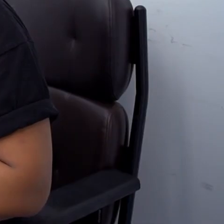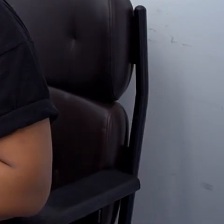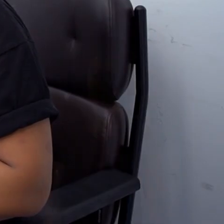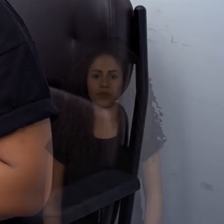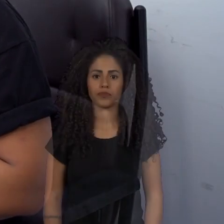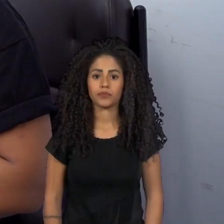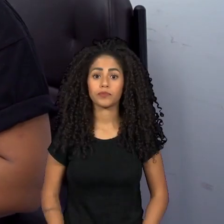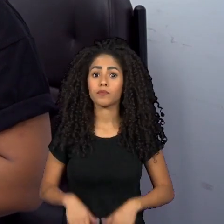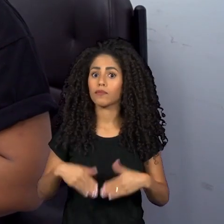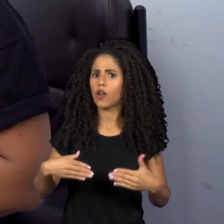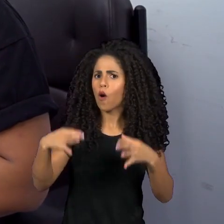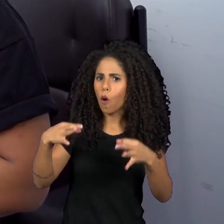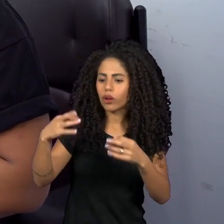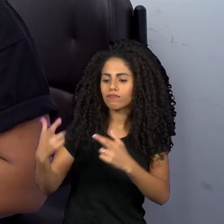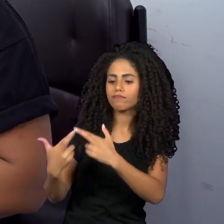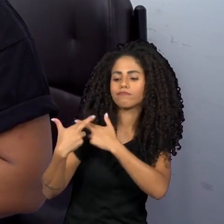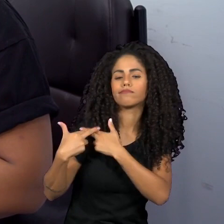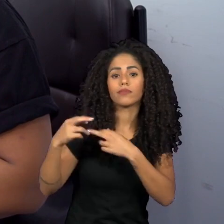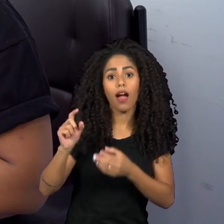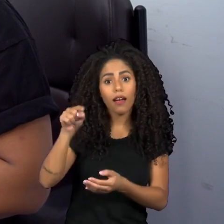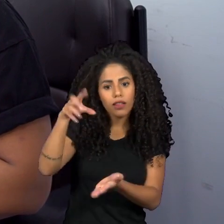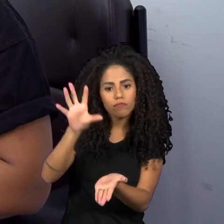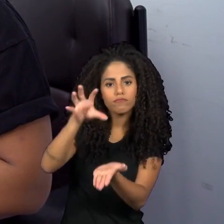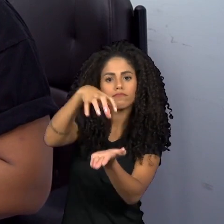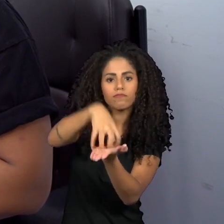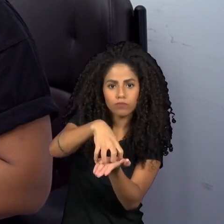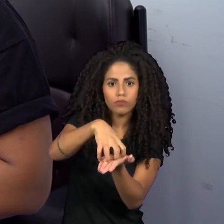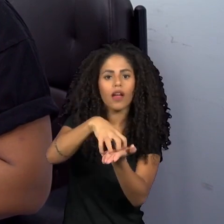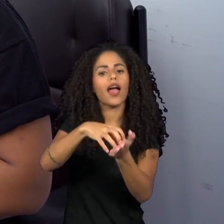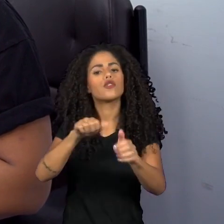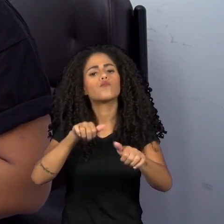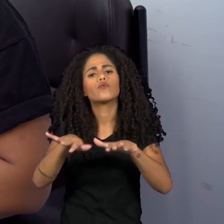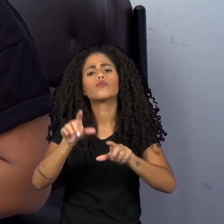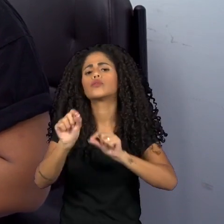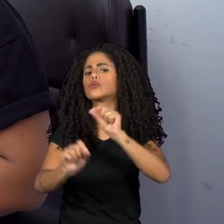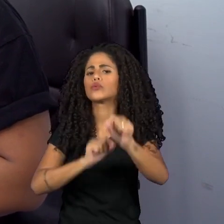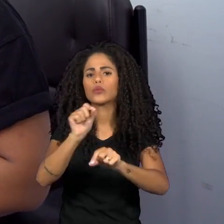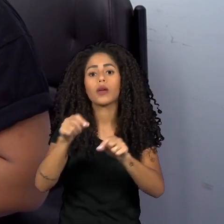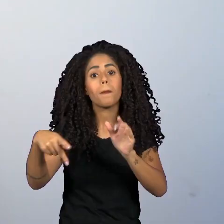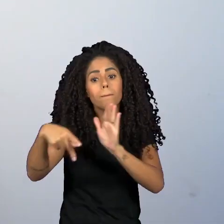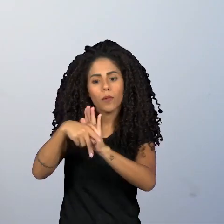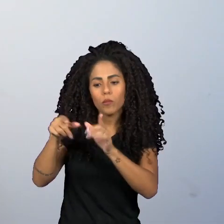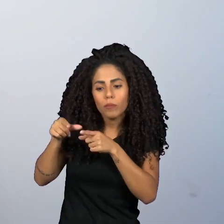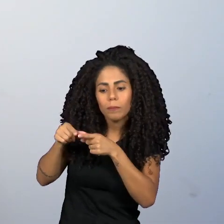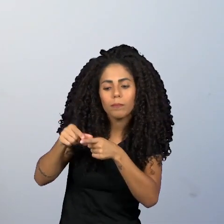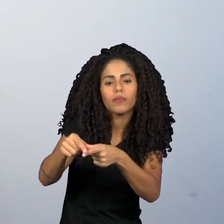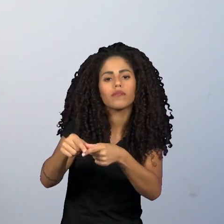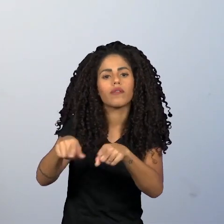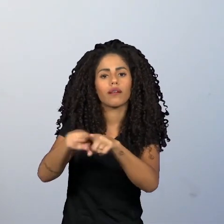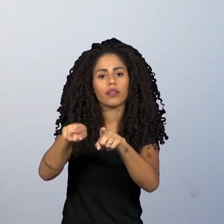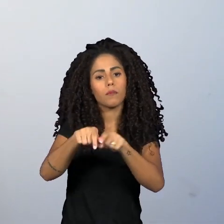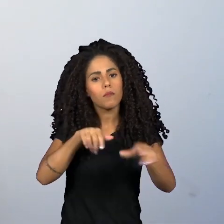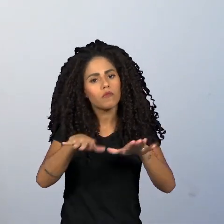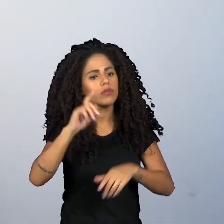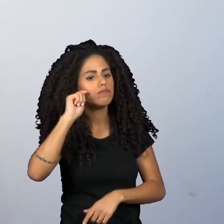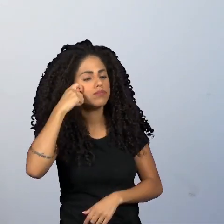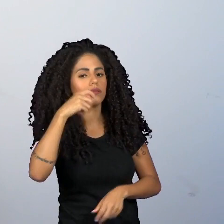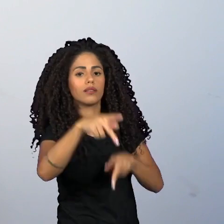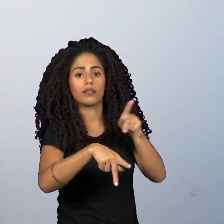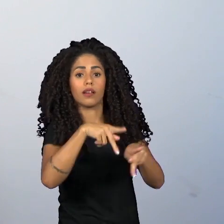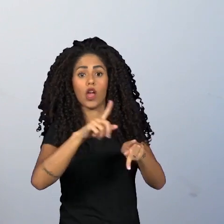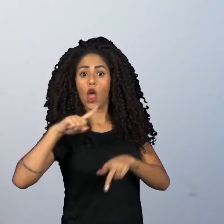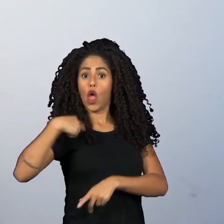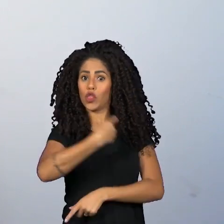Olha, o mandato quilombo periférico ele é principalmente constituído por movimentos de periferia e pelo movimento negro. Então, nós